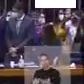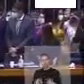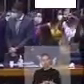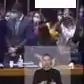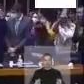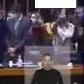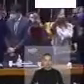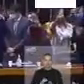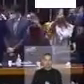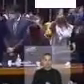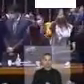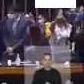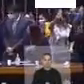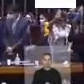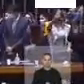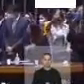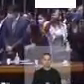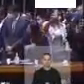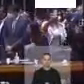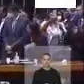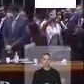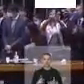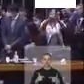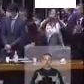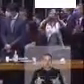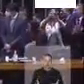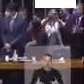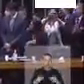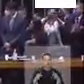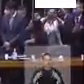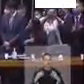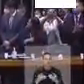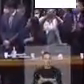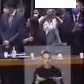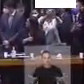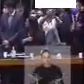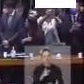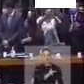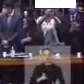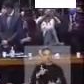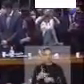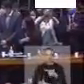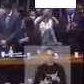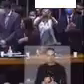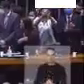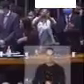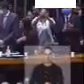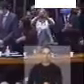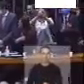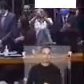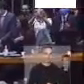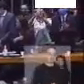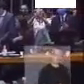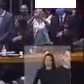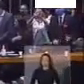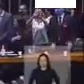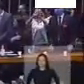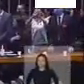Desejo ao presidente Arthur Lira toda a sorte do mundo e que realize um grande trabalho à frente da Câmara dos